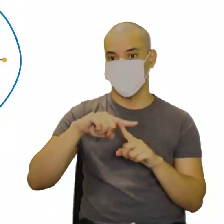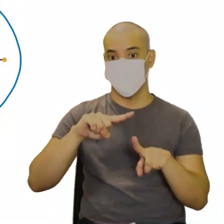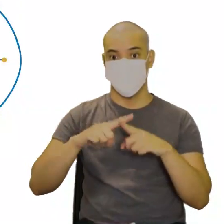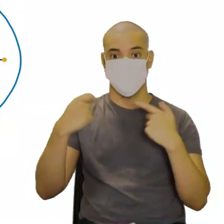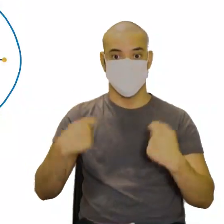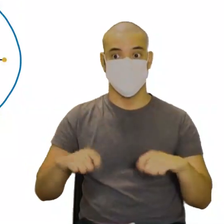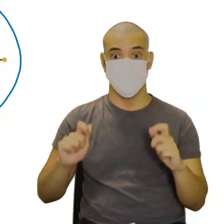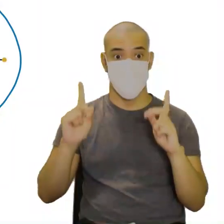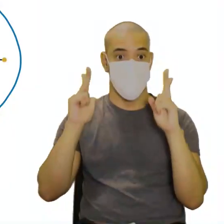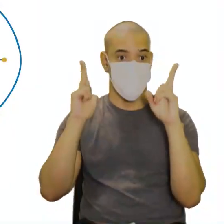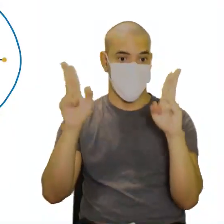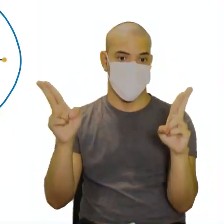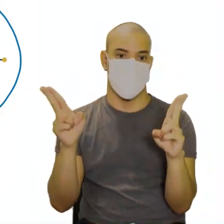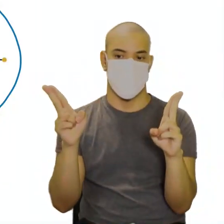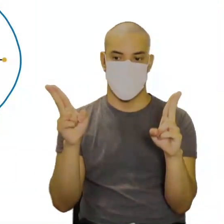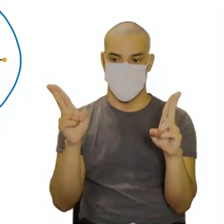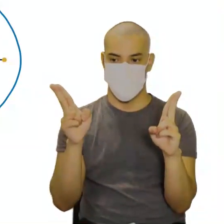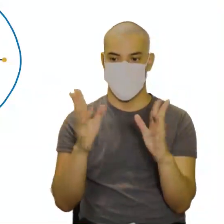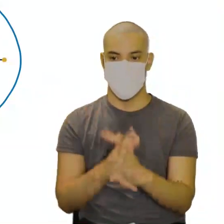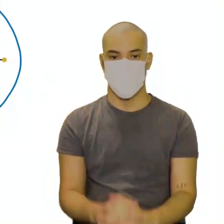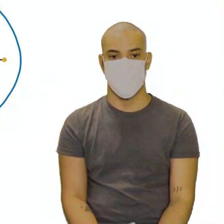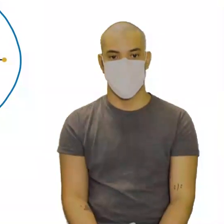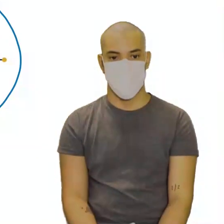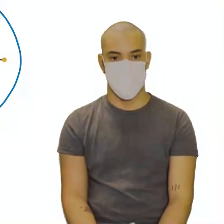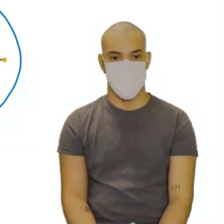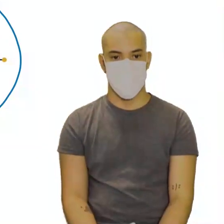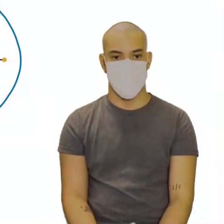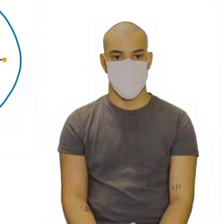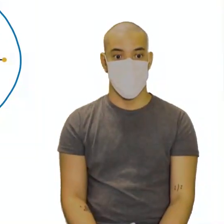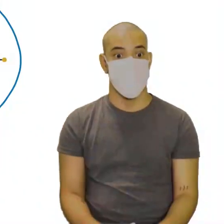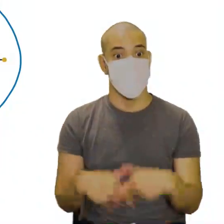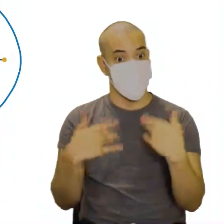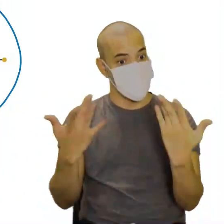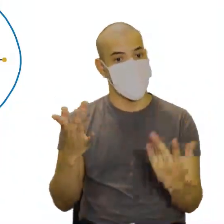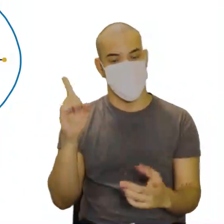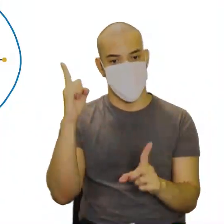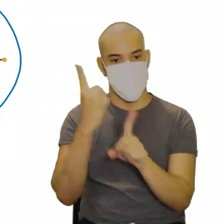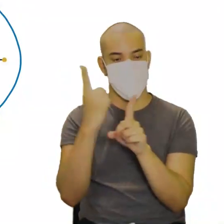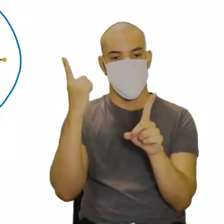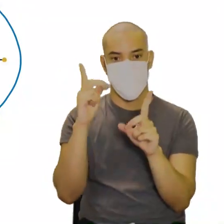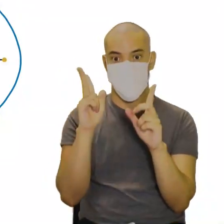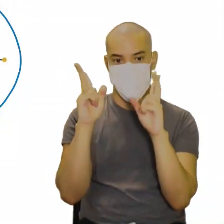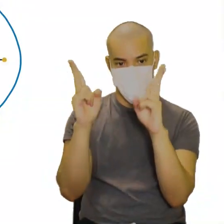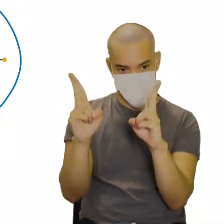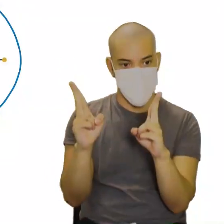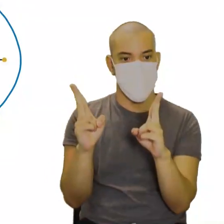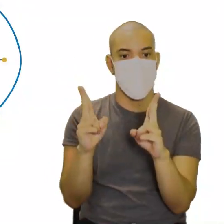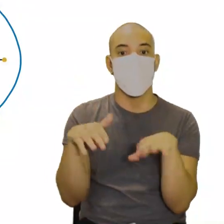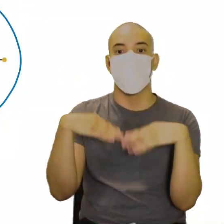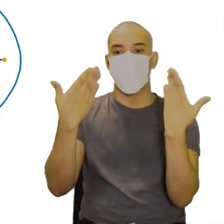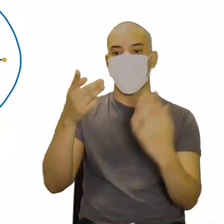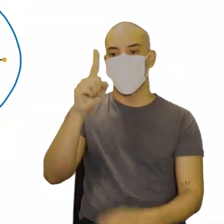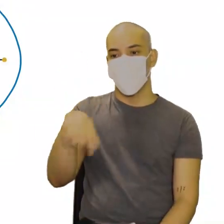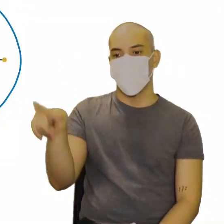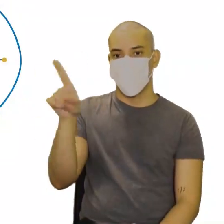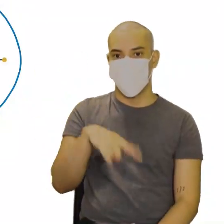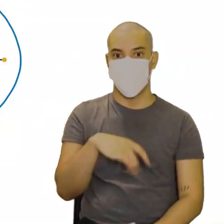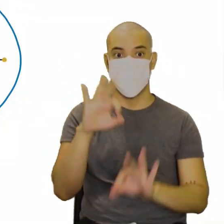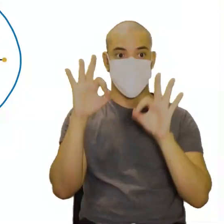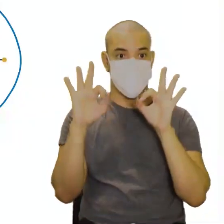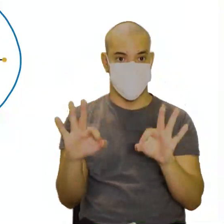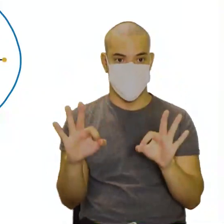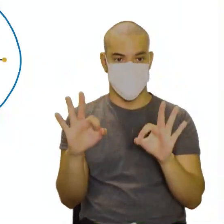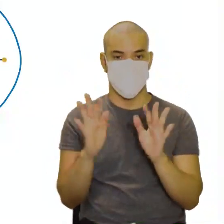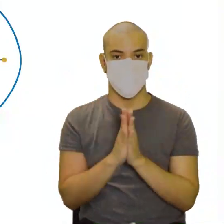que sejam iguais, tá? Supondo que elas sejam idênticas, como eu falei para vocês, assinale a alternativa